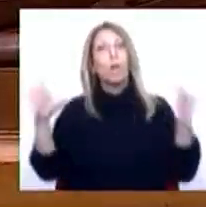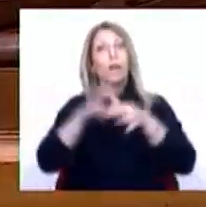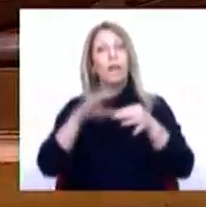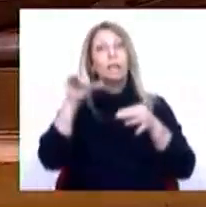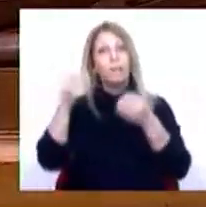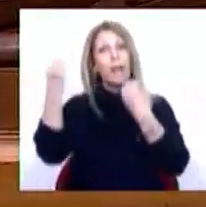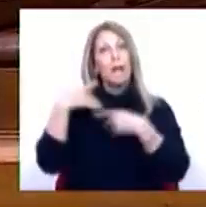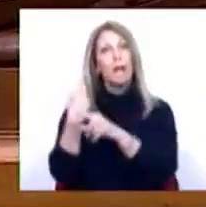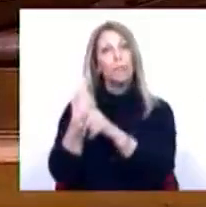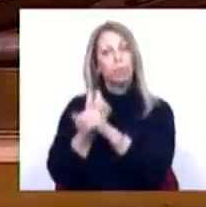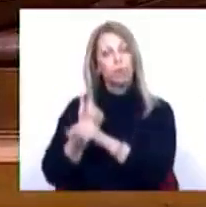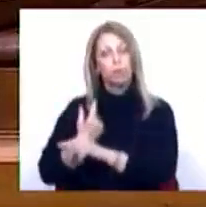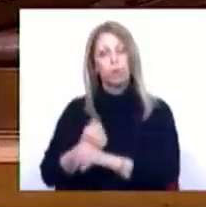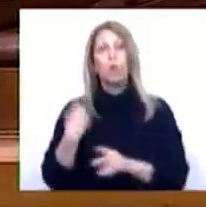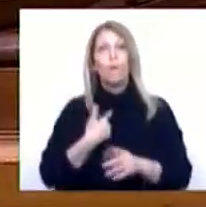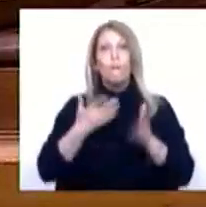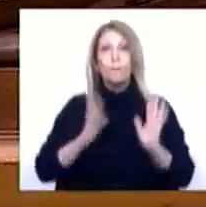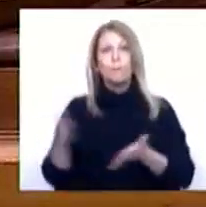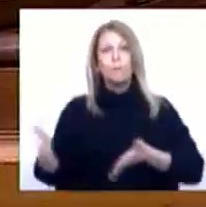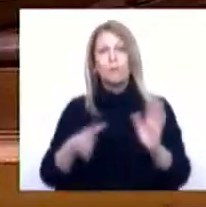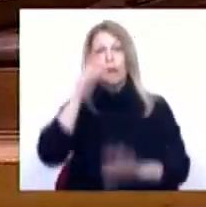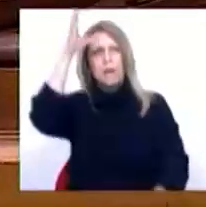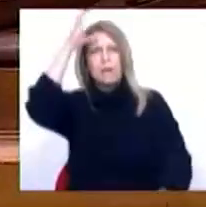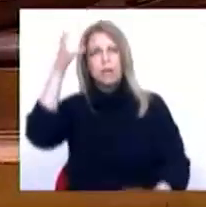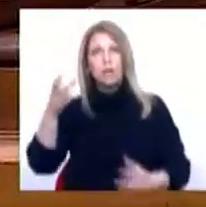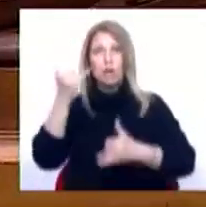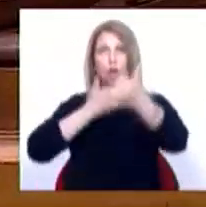estratégia inteligente da substituição